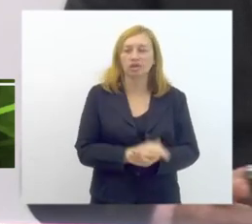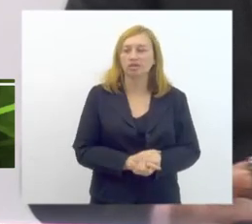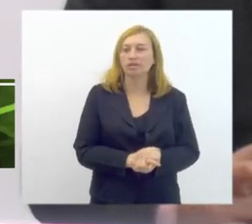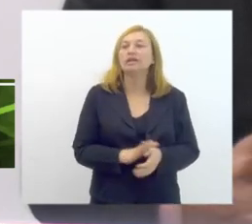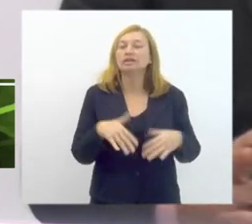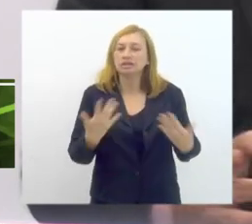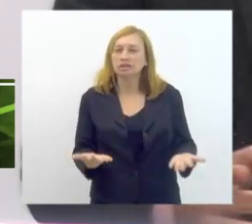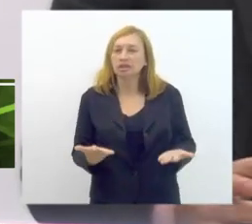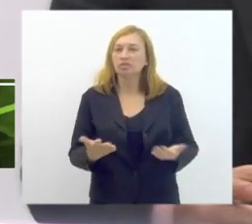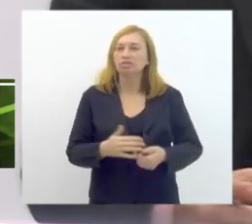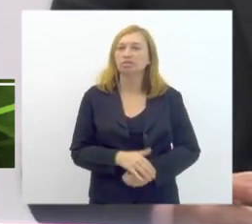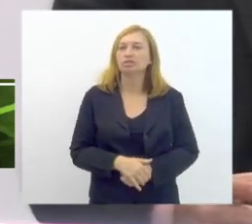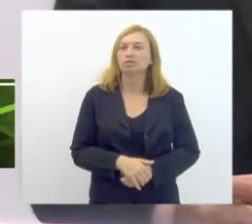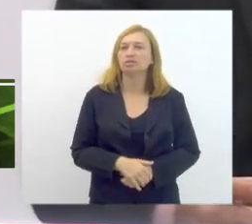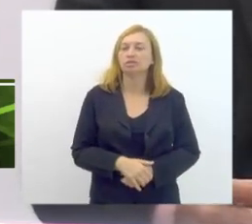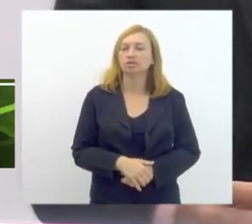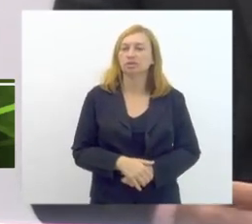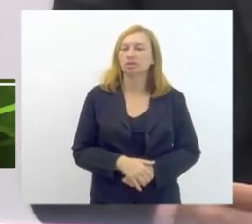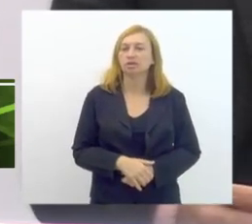Então, nós estamos